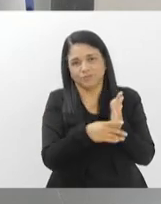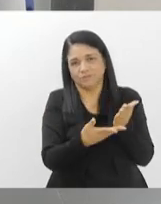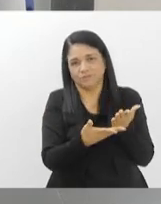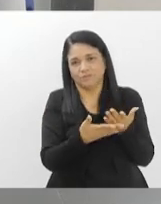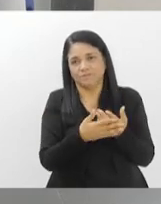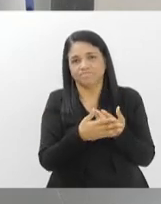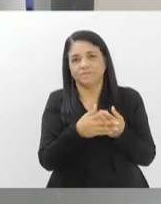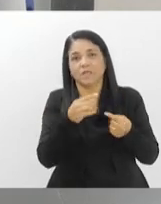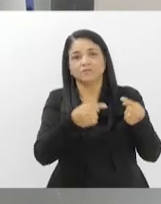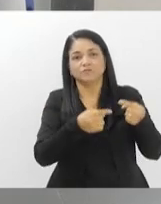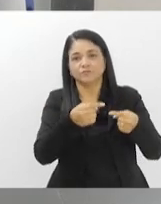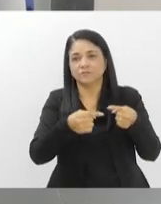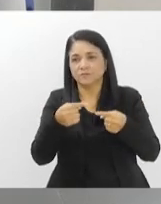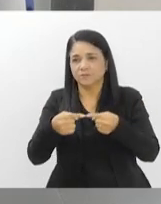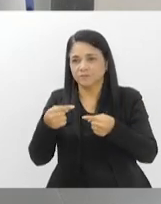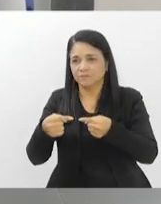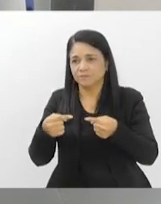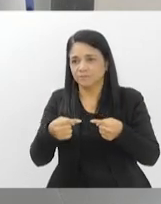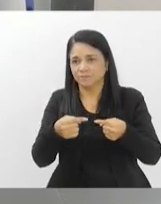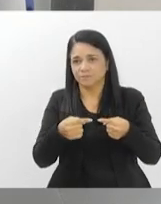Em discussão.